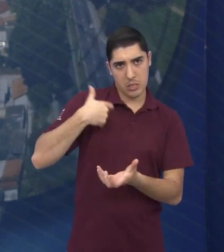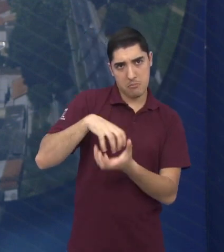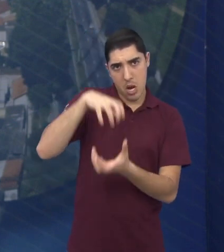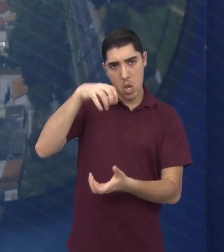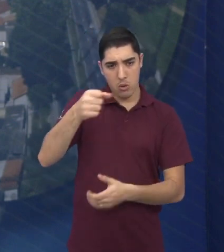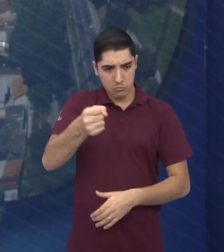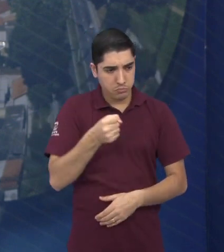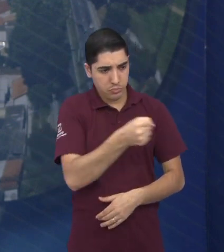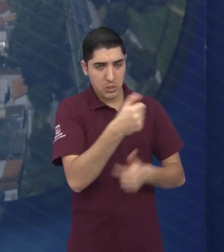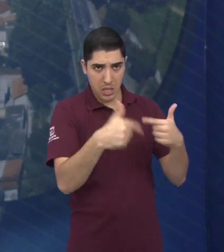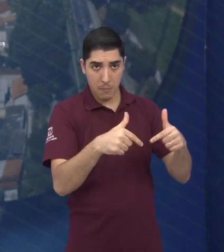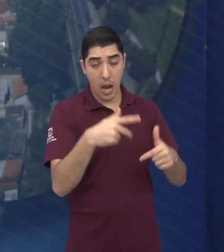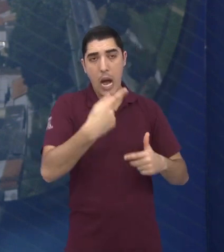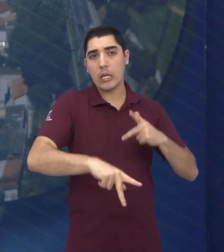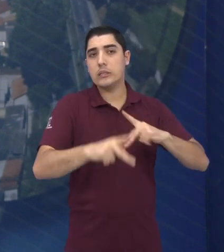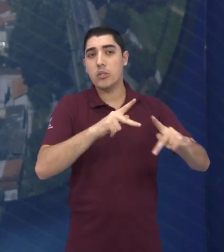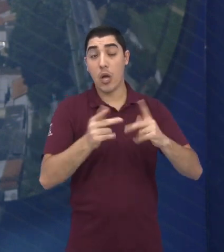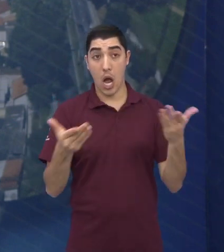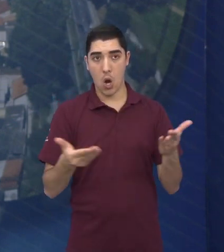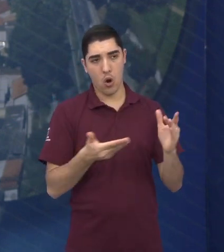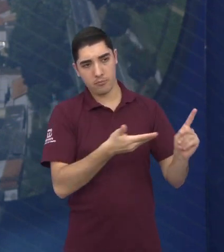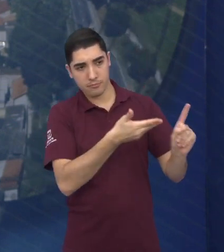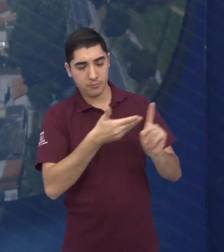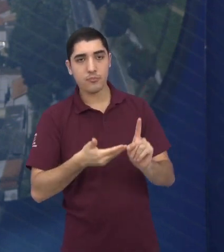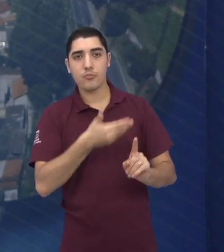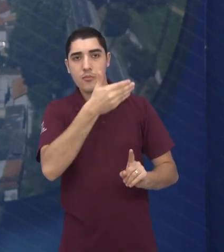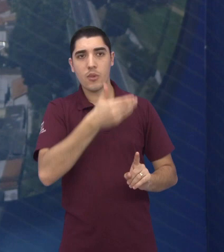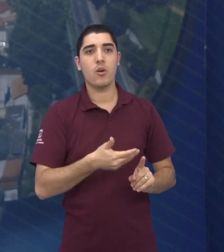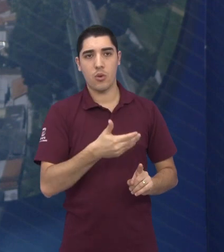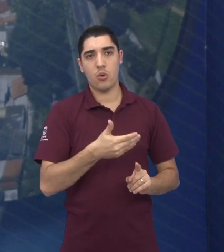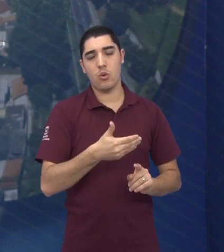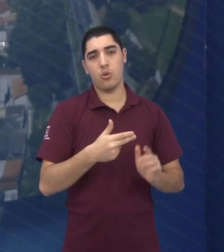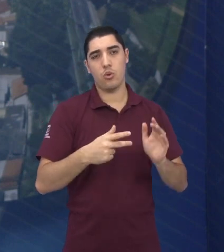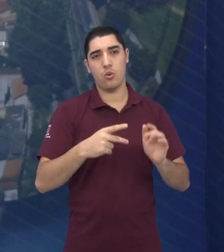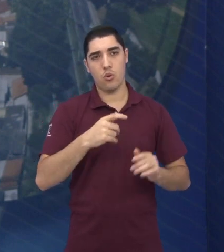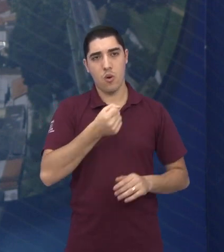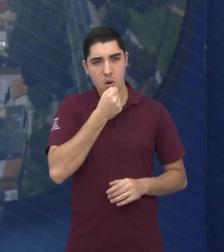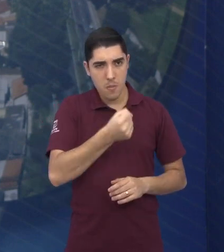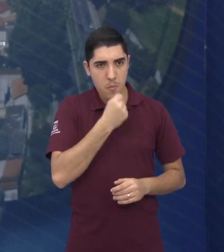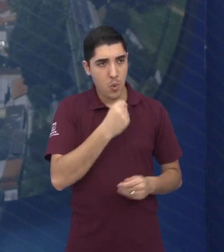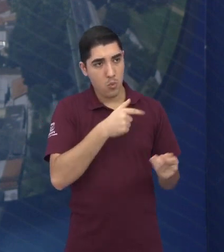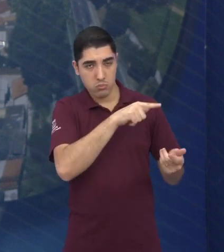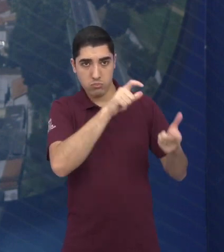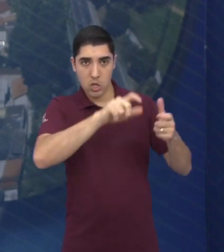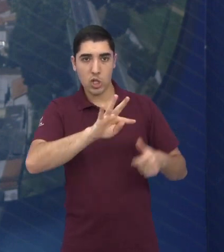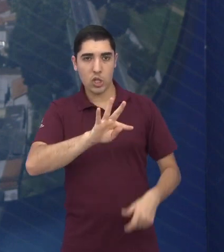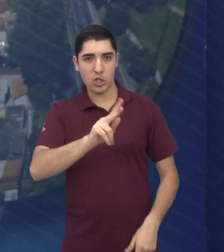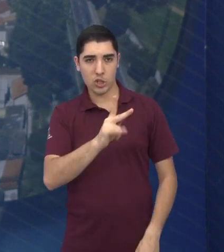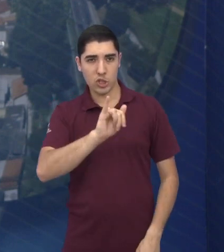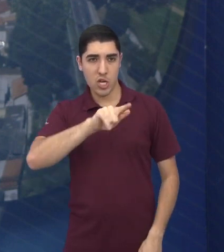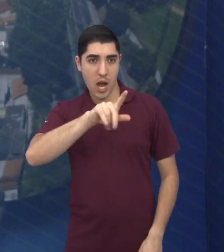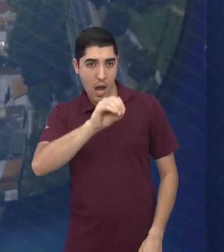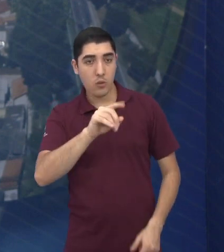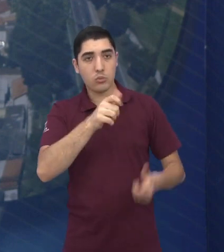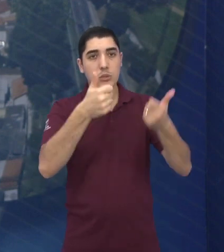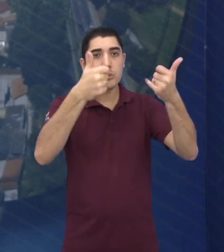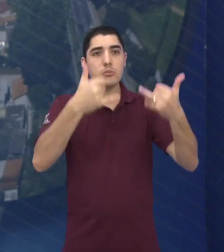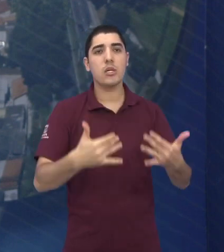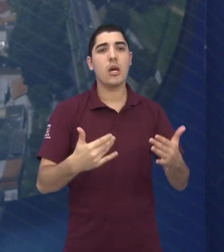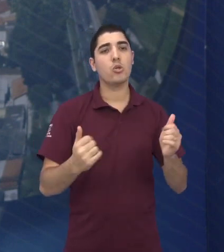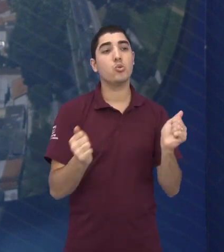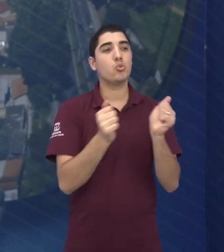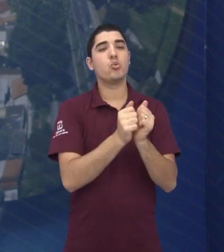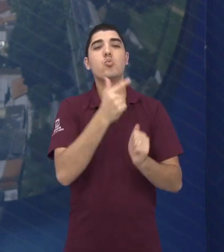situação aqui em São José dos Campos, eu vou chamar agora, então, o repórter Thiago Bezerra, que ele está com o diretor do Departamento